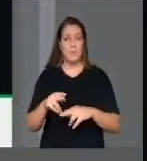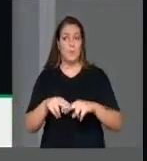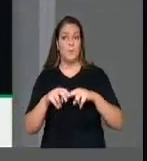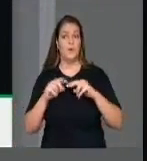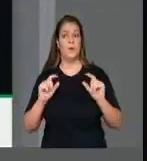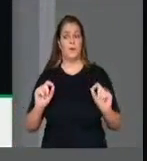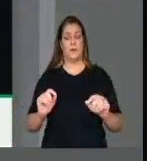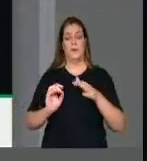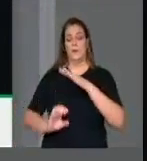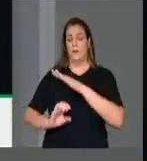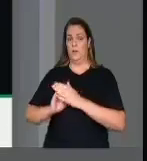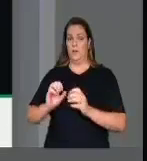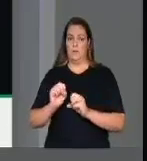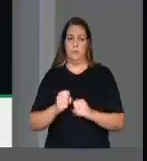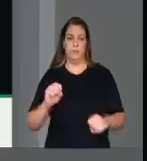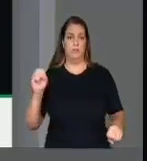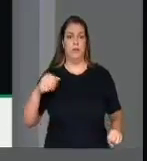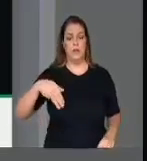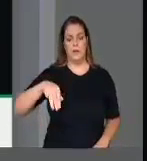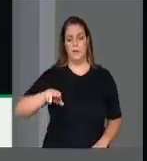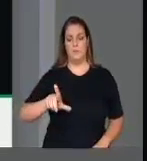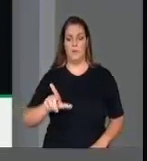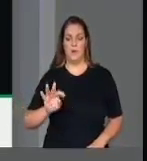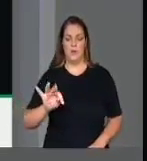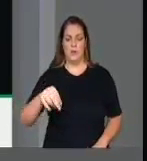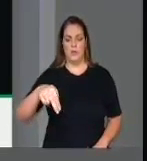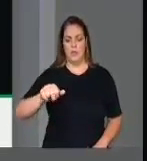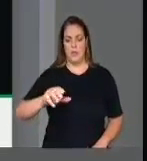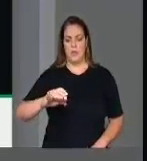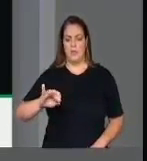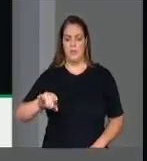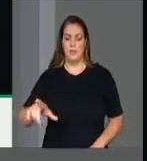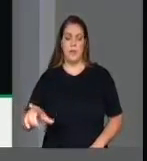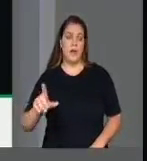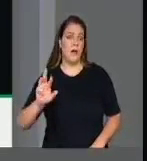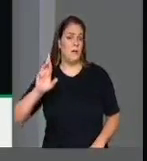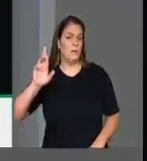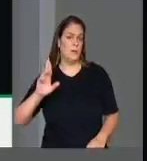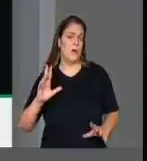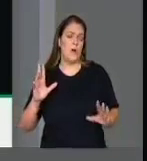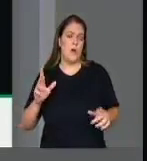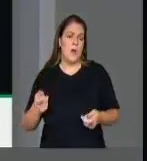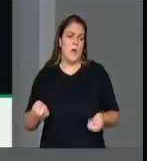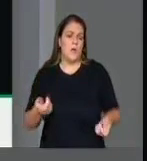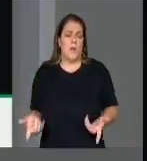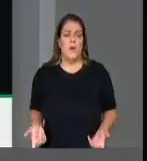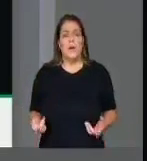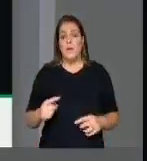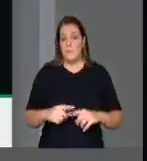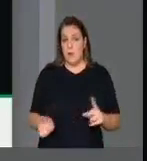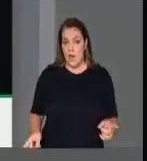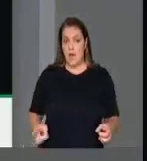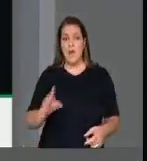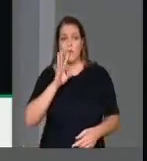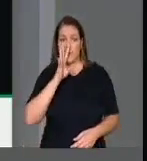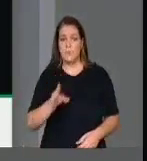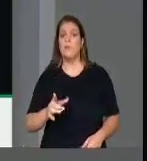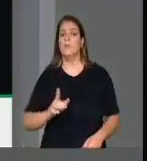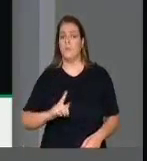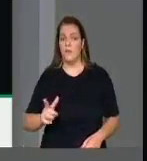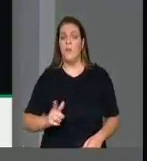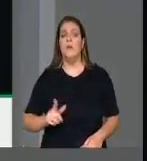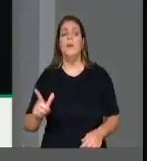das multinacionais, principalmente da área de petróleo e gás no Brasil, e fomos denunciados exatamente por uma